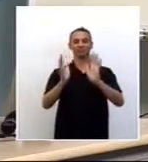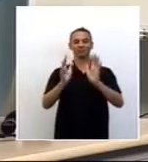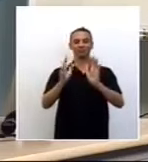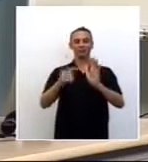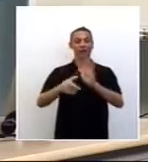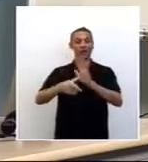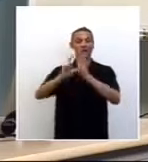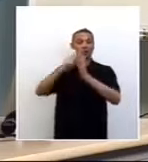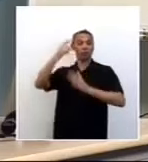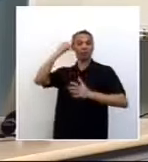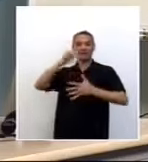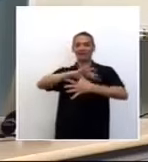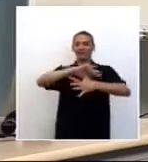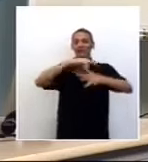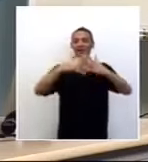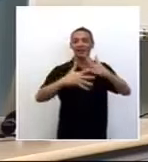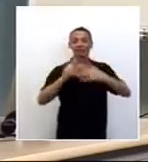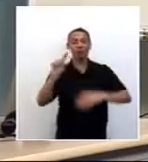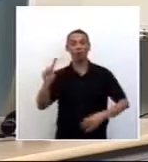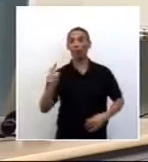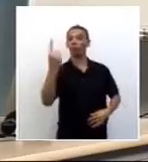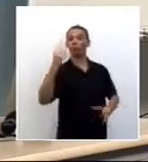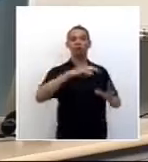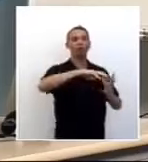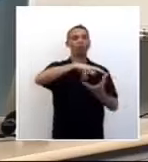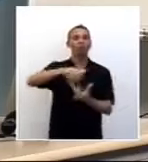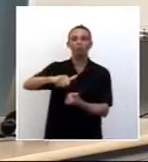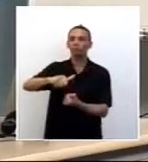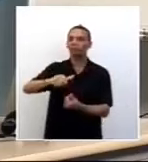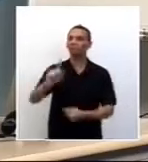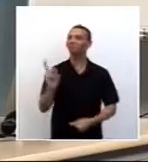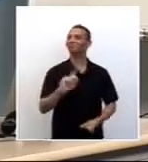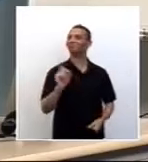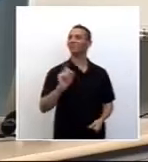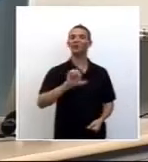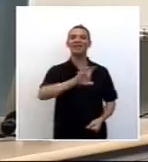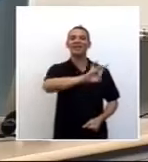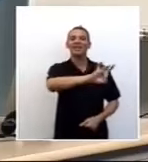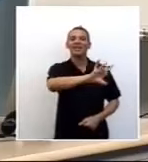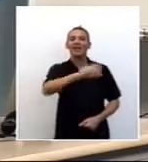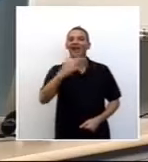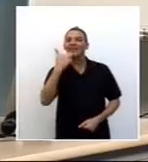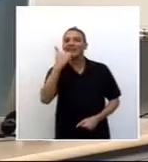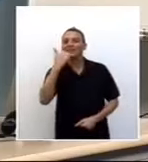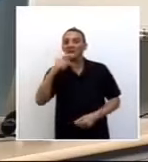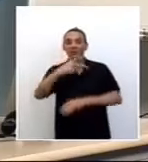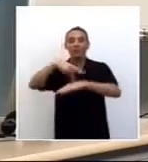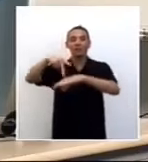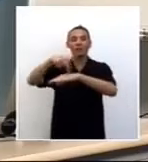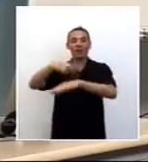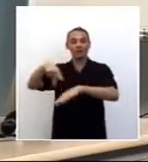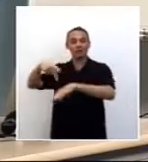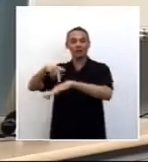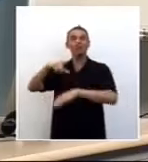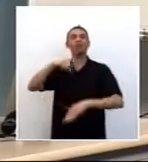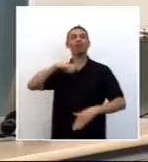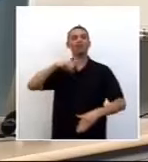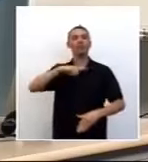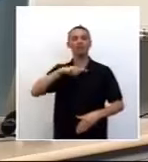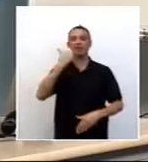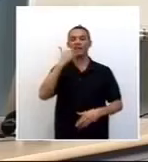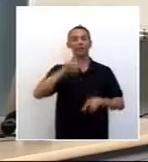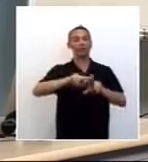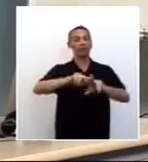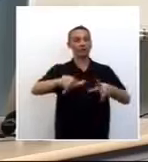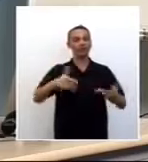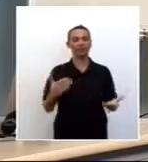que ela era um código universal para todos os idiomas e não é cada idioma tem o seu próprio código e se